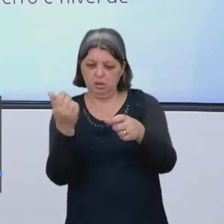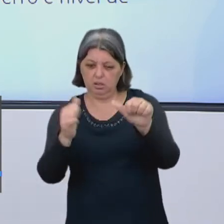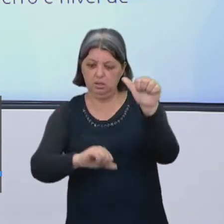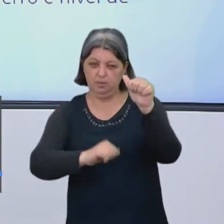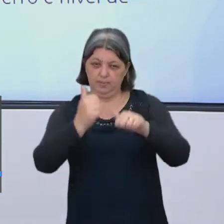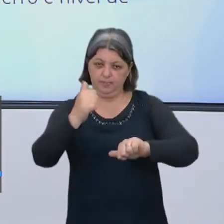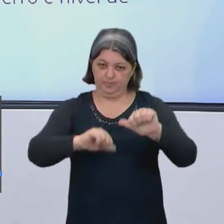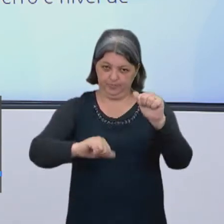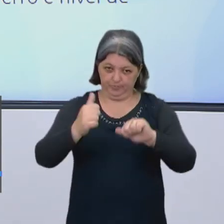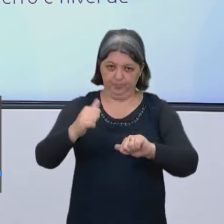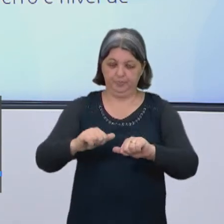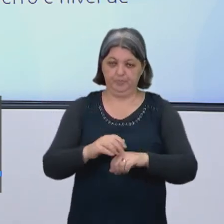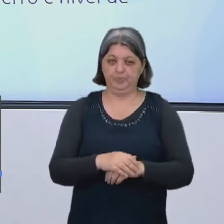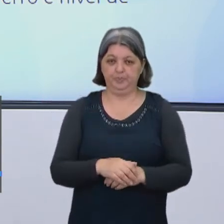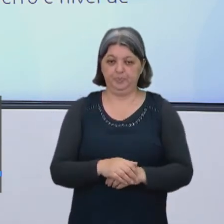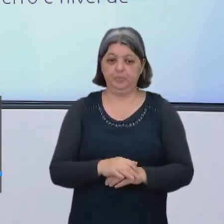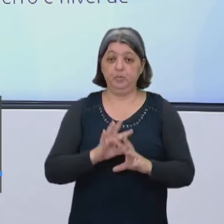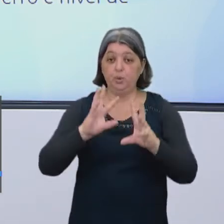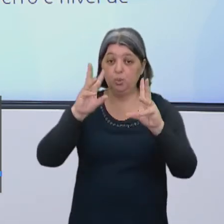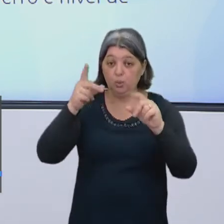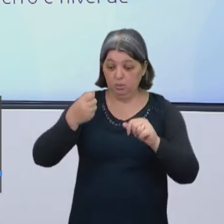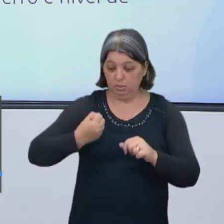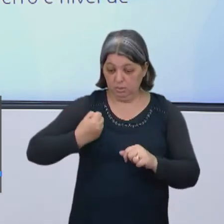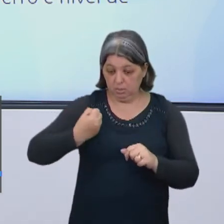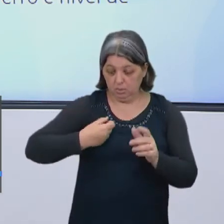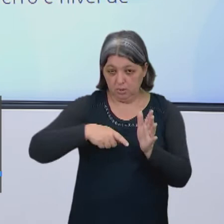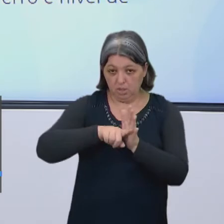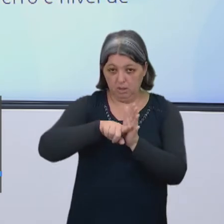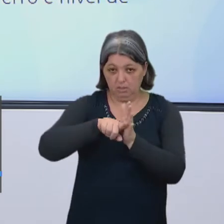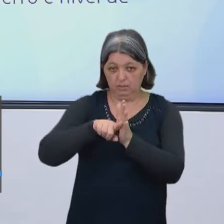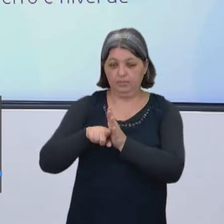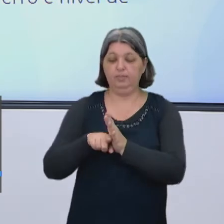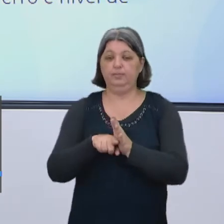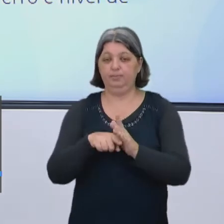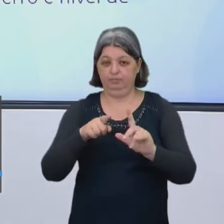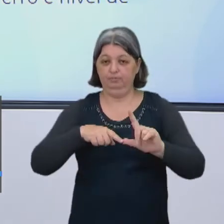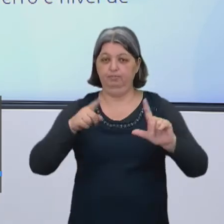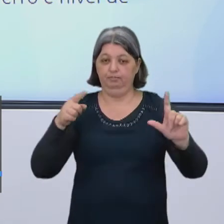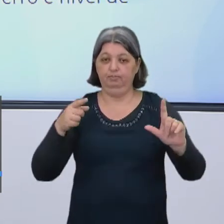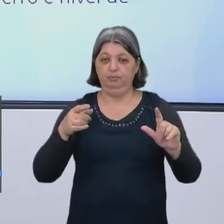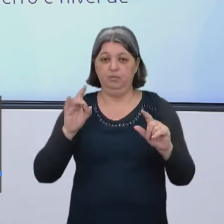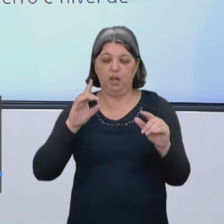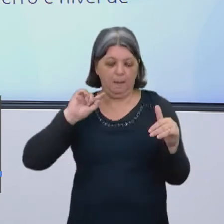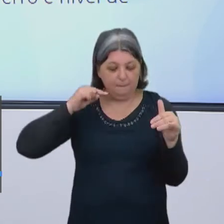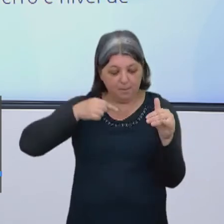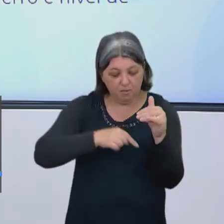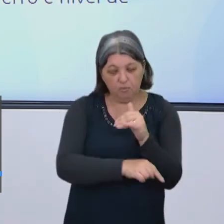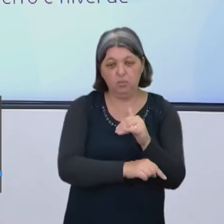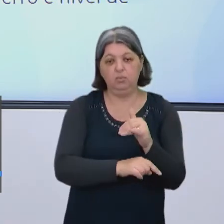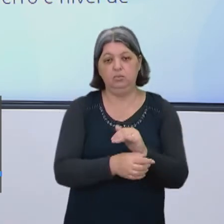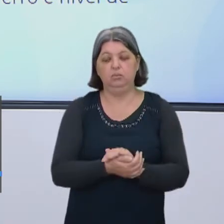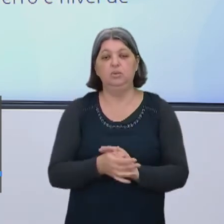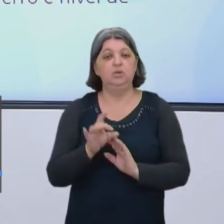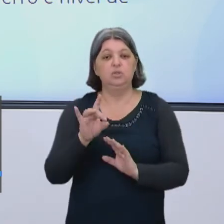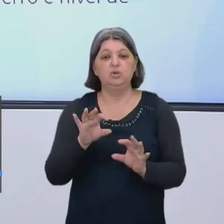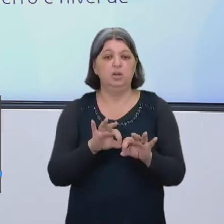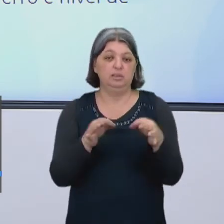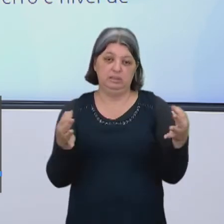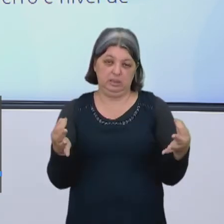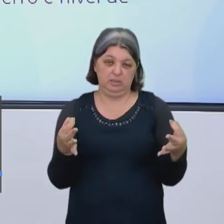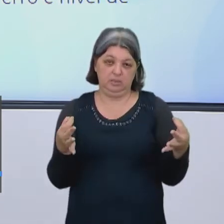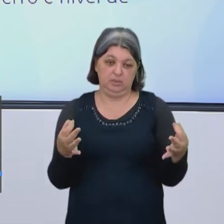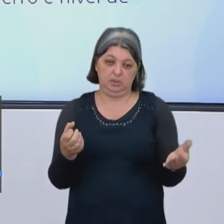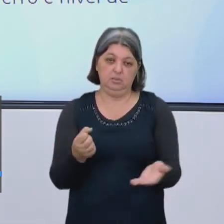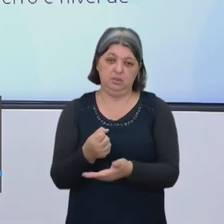analisar, né, esses números e ir muito além do que ele simplesmente reflete, né, é algo